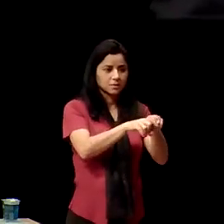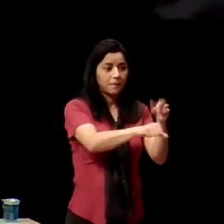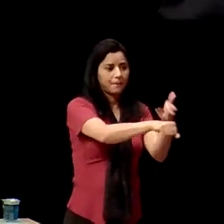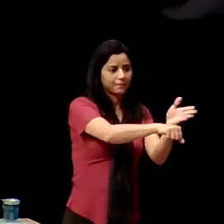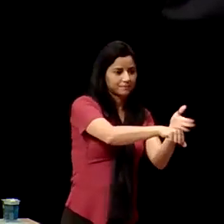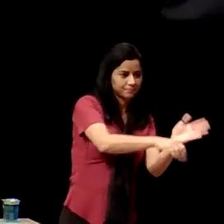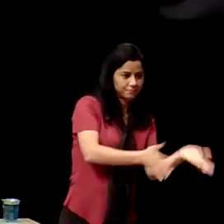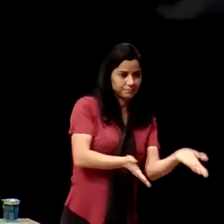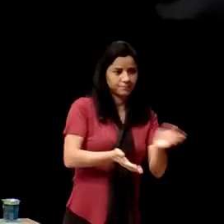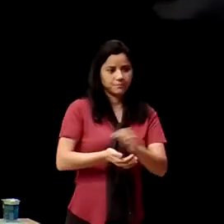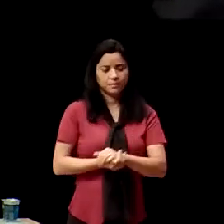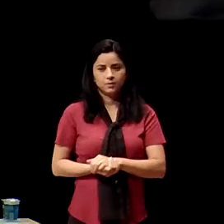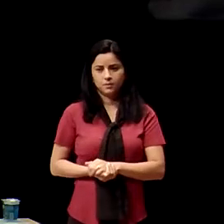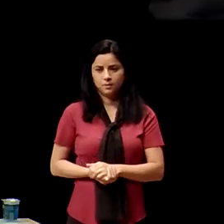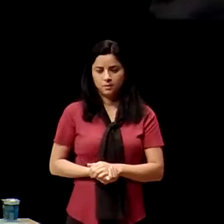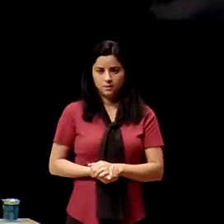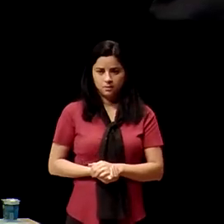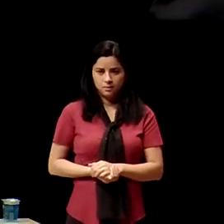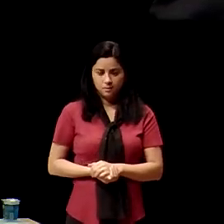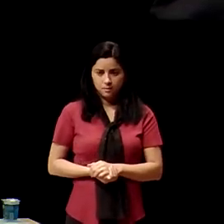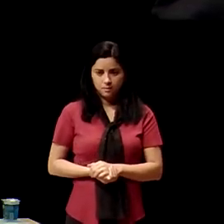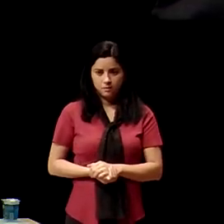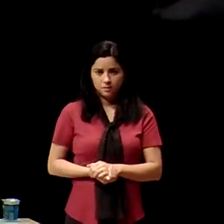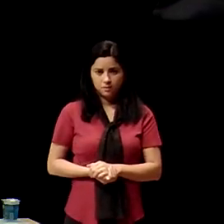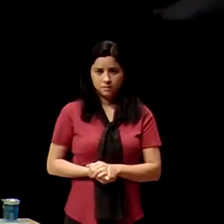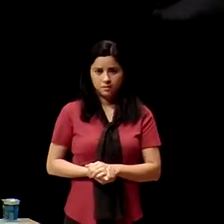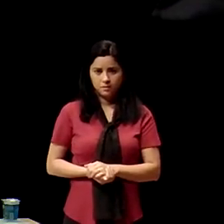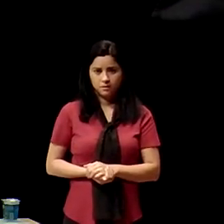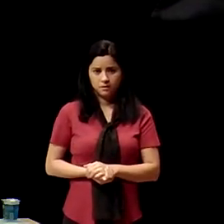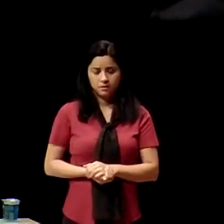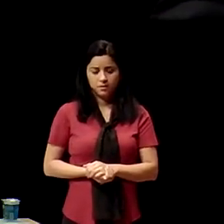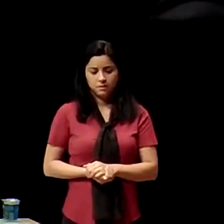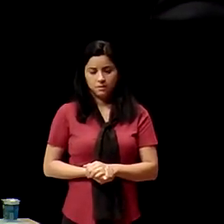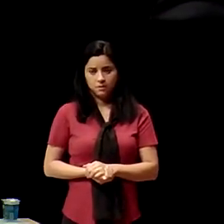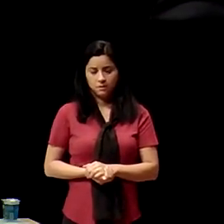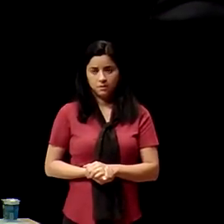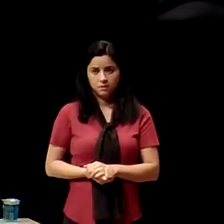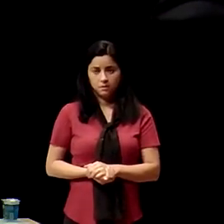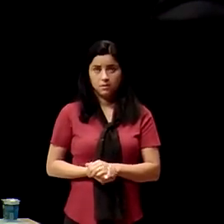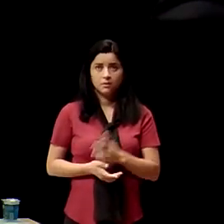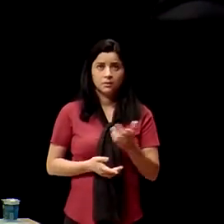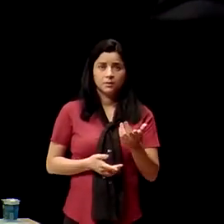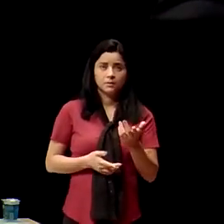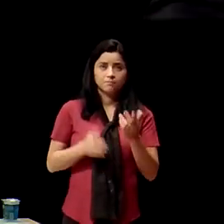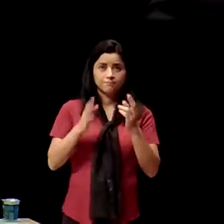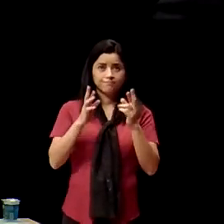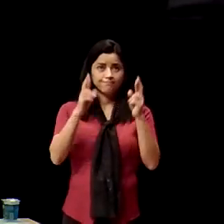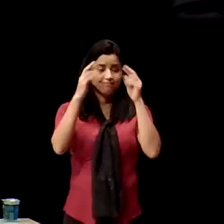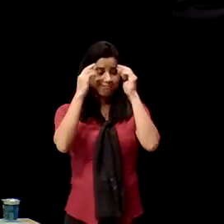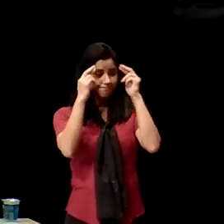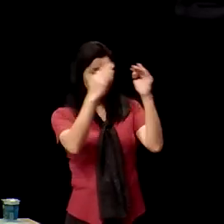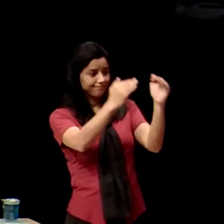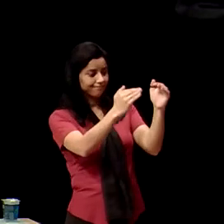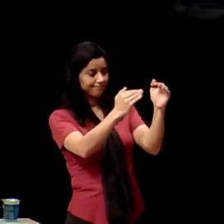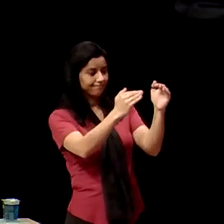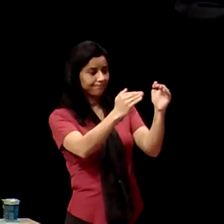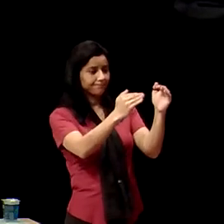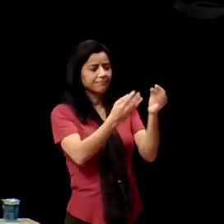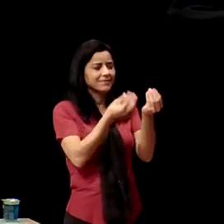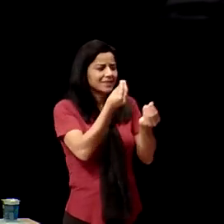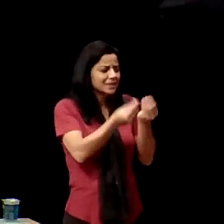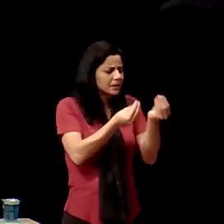aplicações. With respect to possible professional expertise. Com respeito à